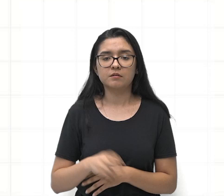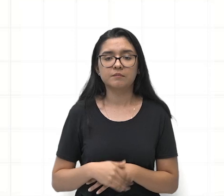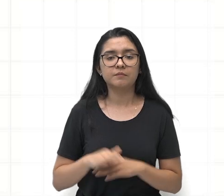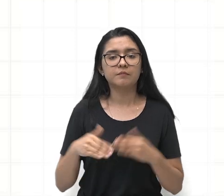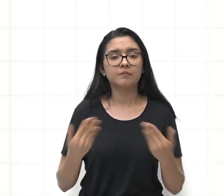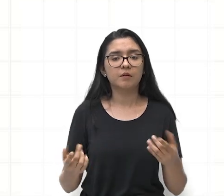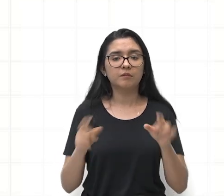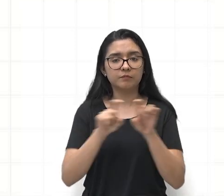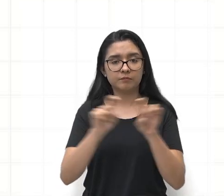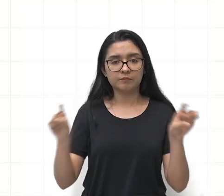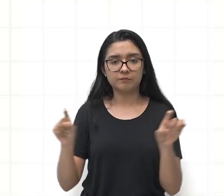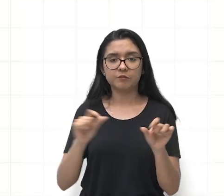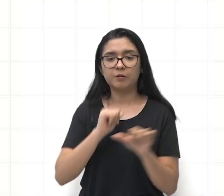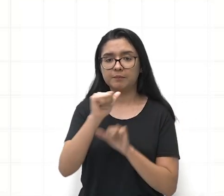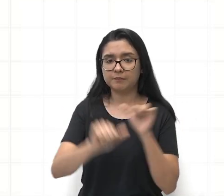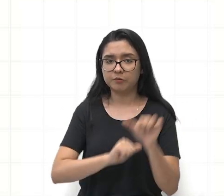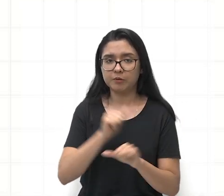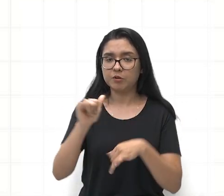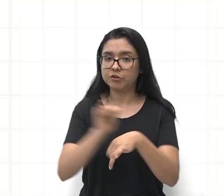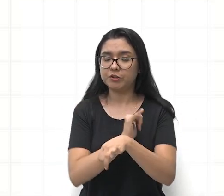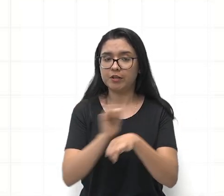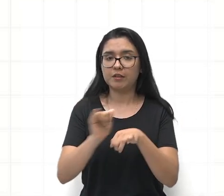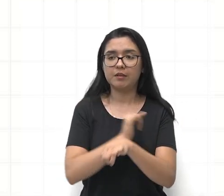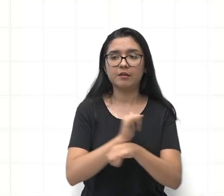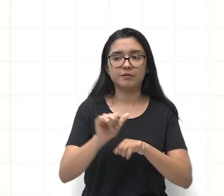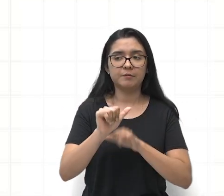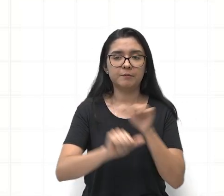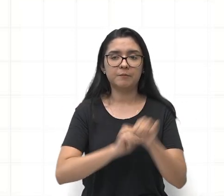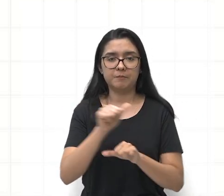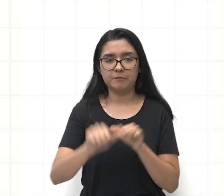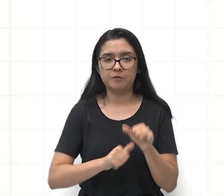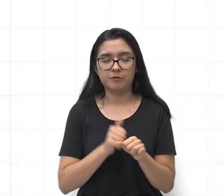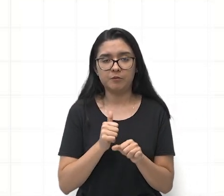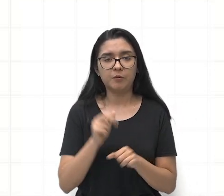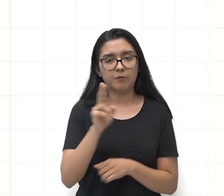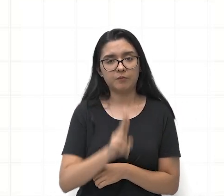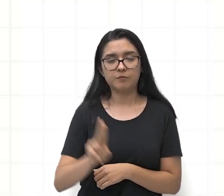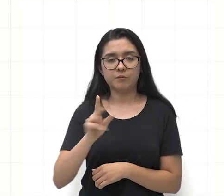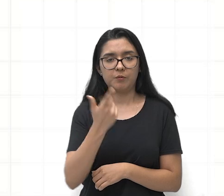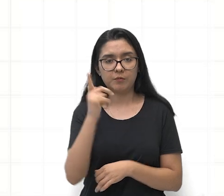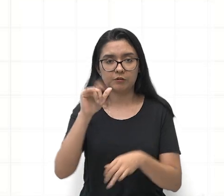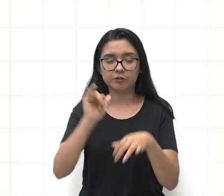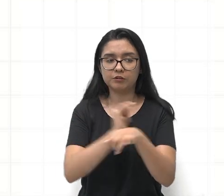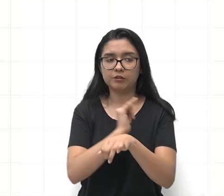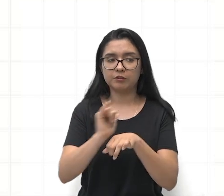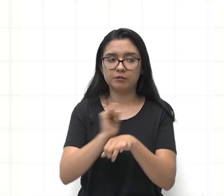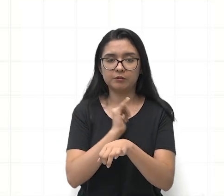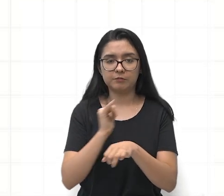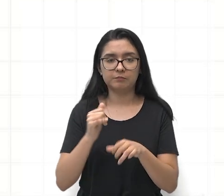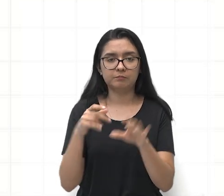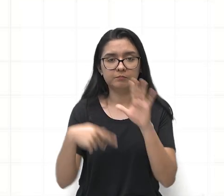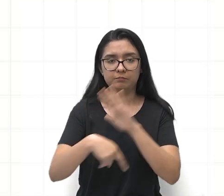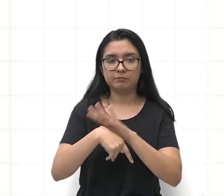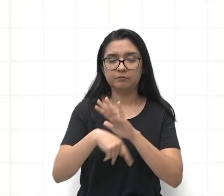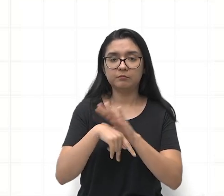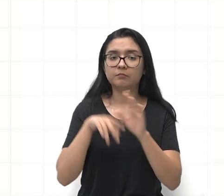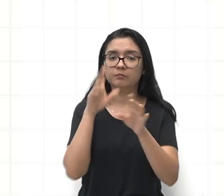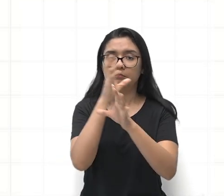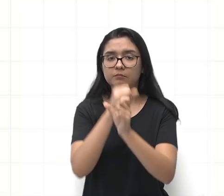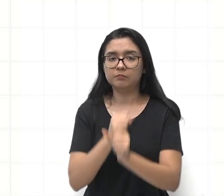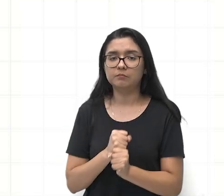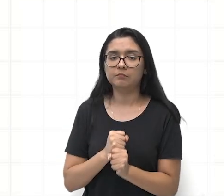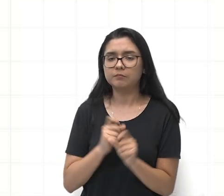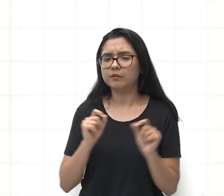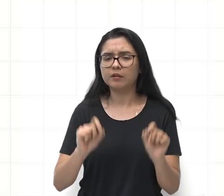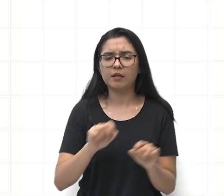a resolução já foi, né, adotada utilizando uma outra estratégia. Então, quem